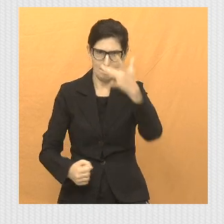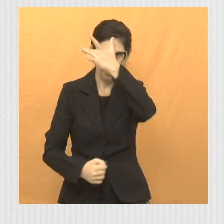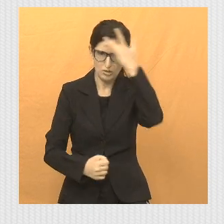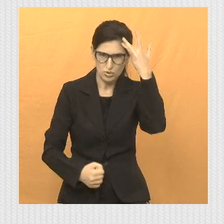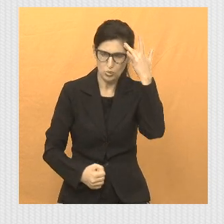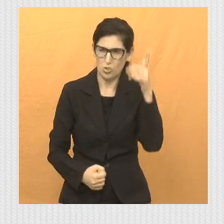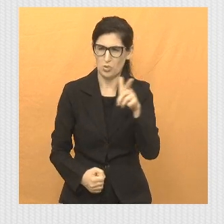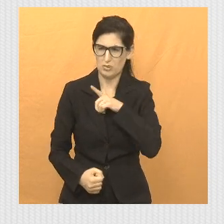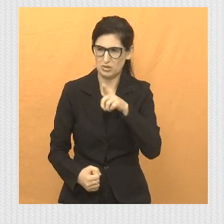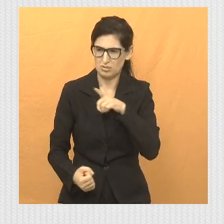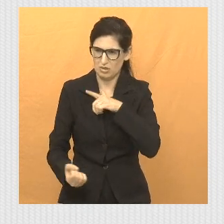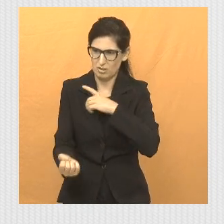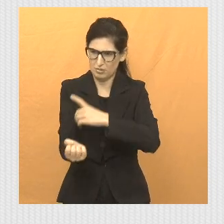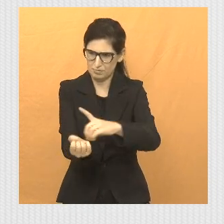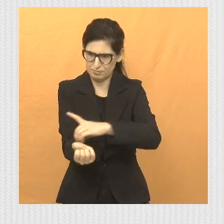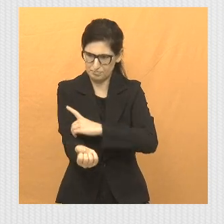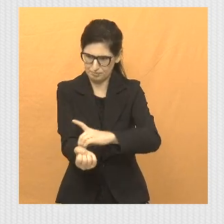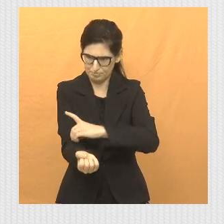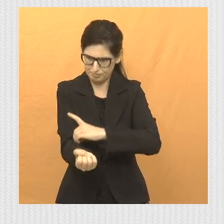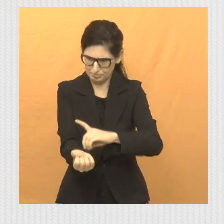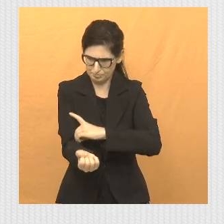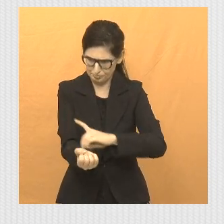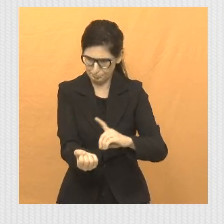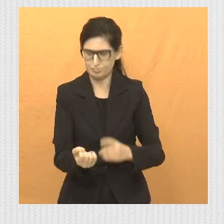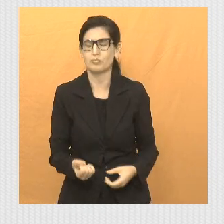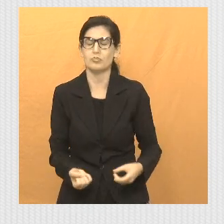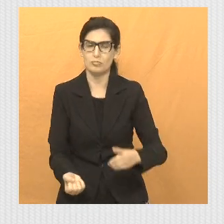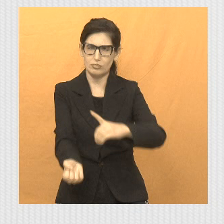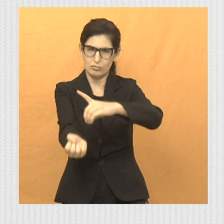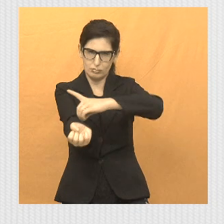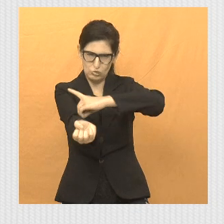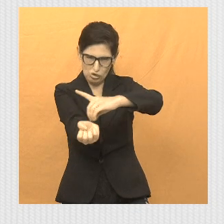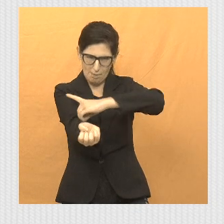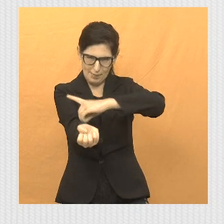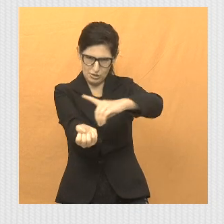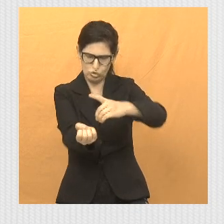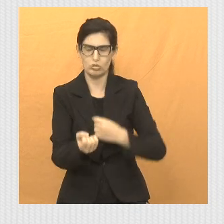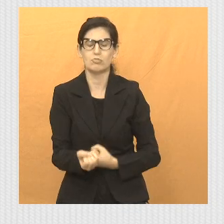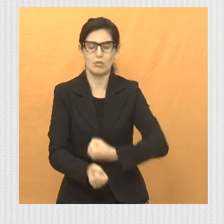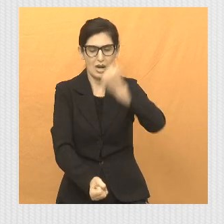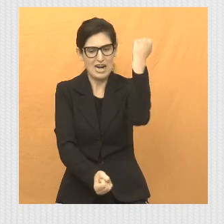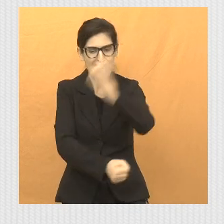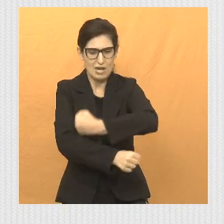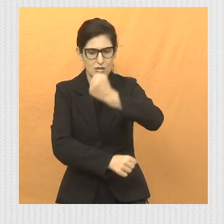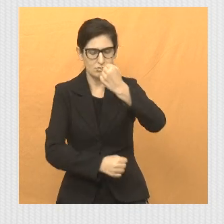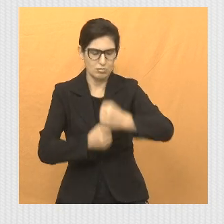de 1.431 dispensações de insulina Lantus. Pode passar.